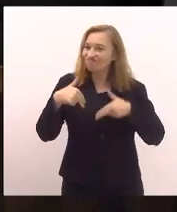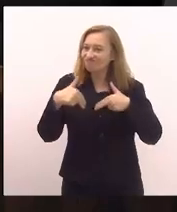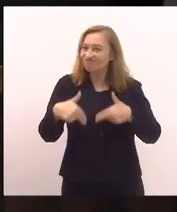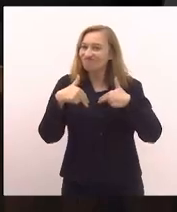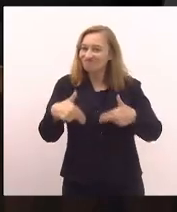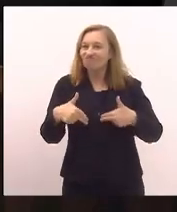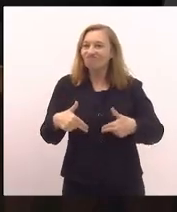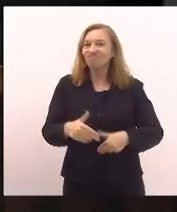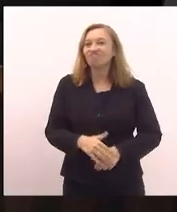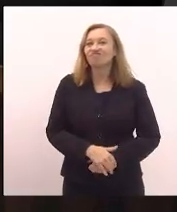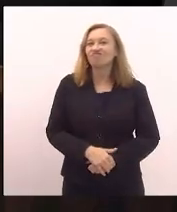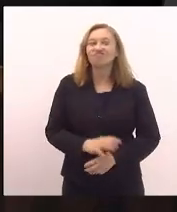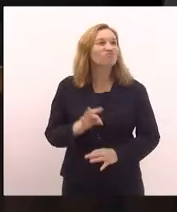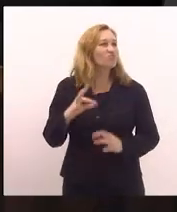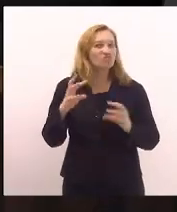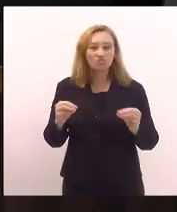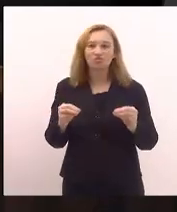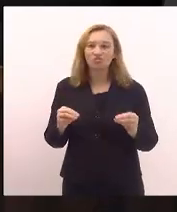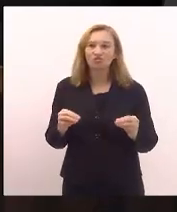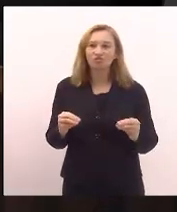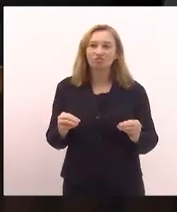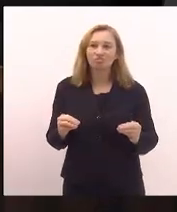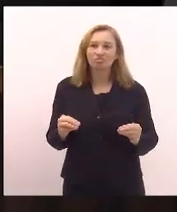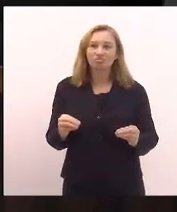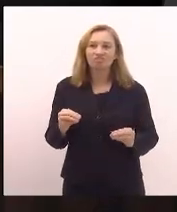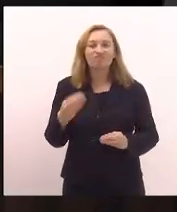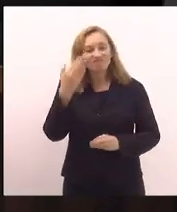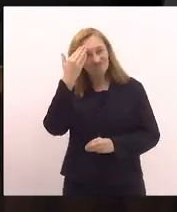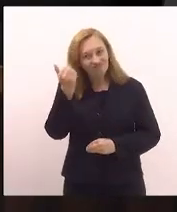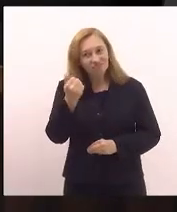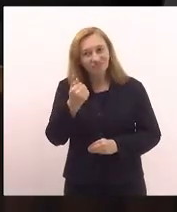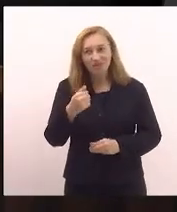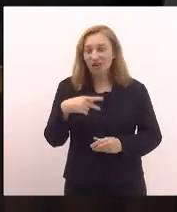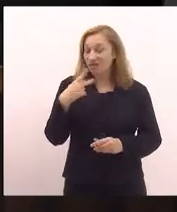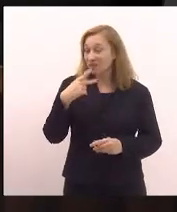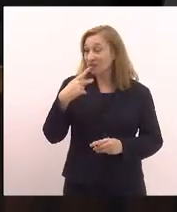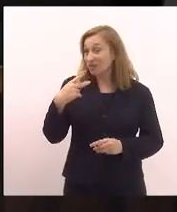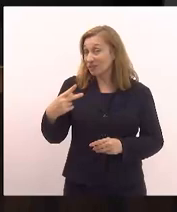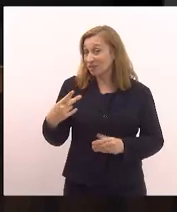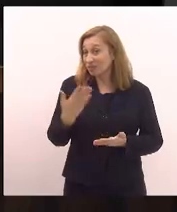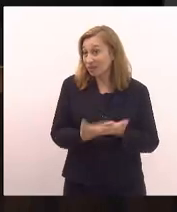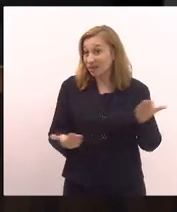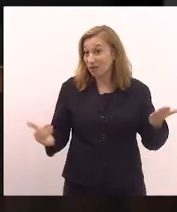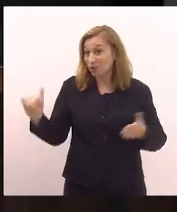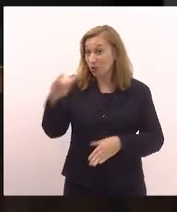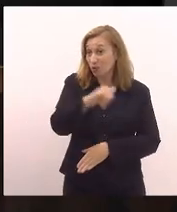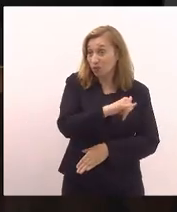militante, de tudo. Ela sabe, se eu ficar rasgando cedo aqui, eu vou perder o voo.